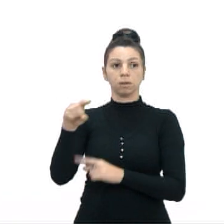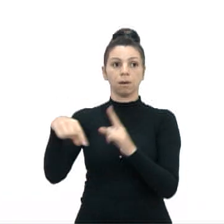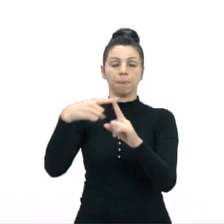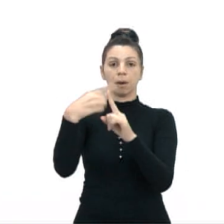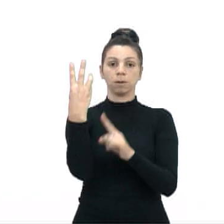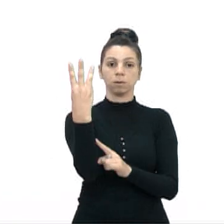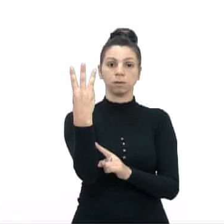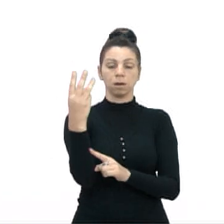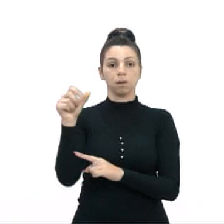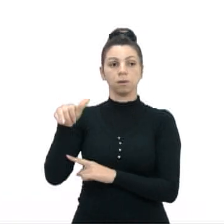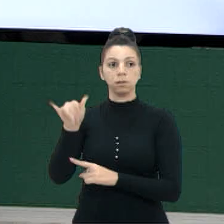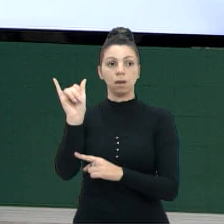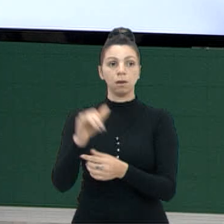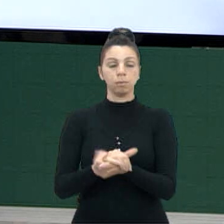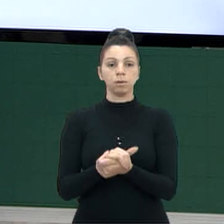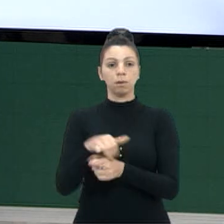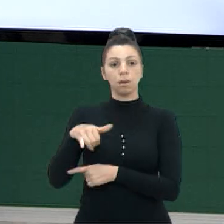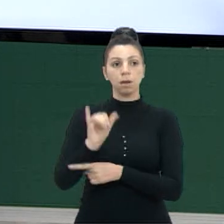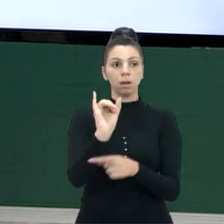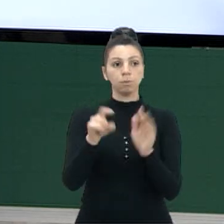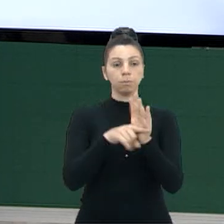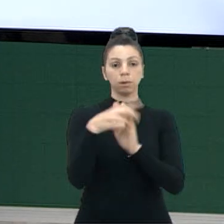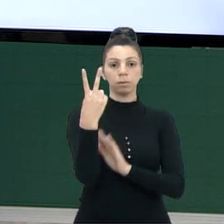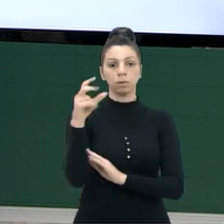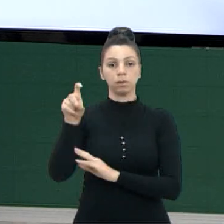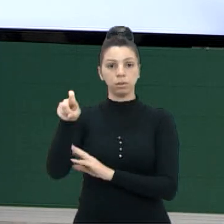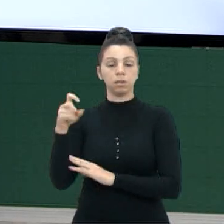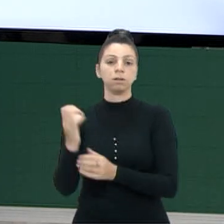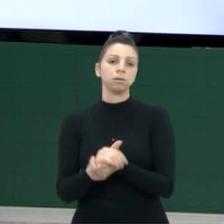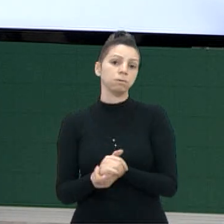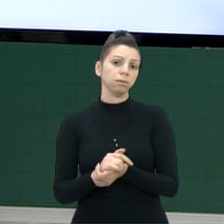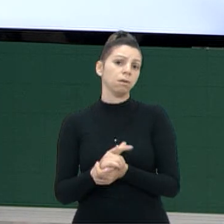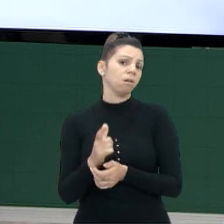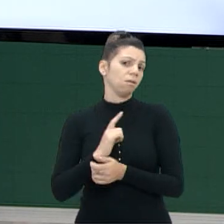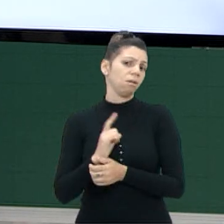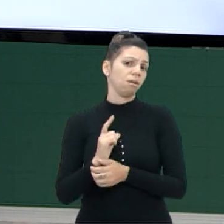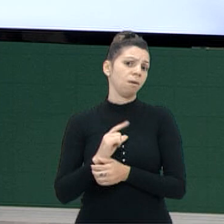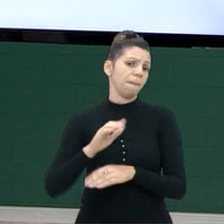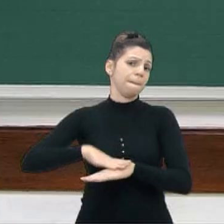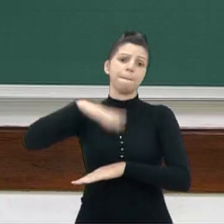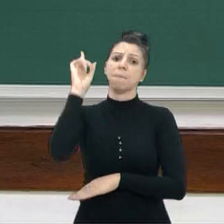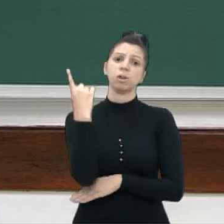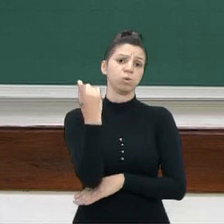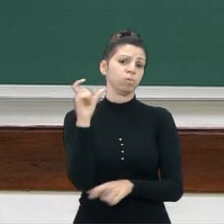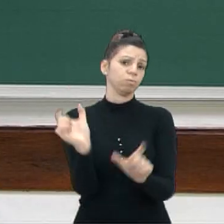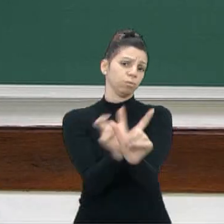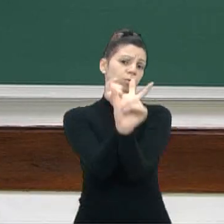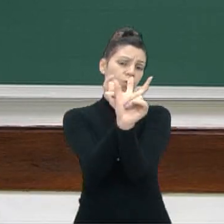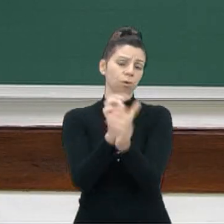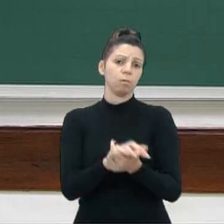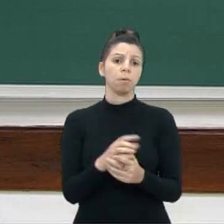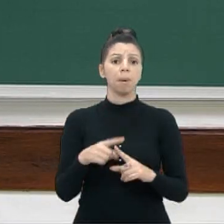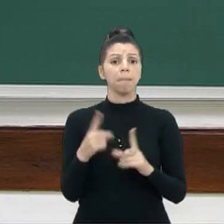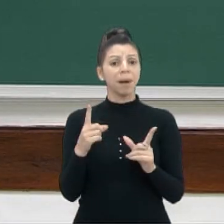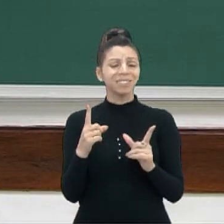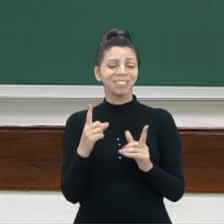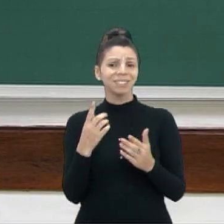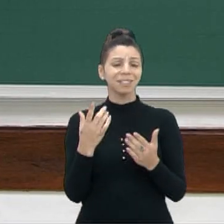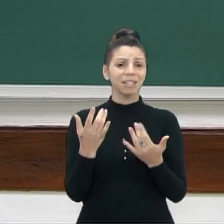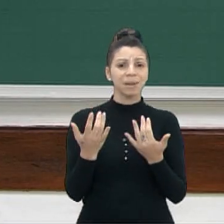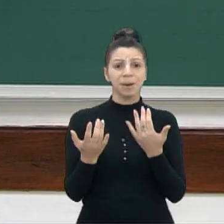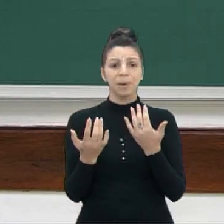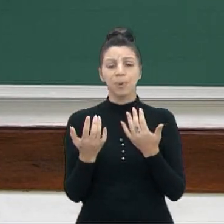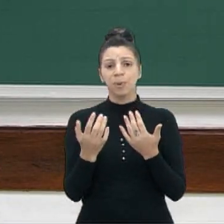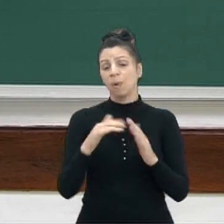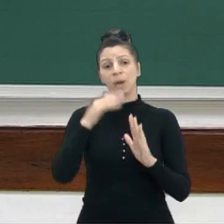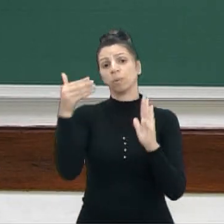Qual que é a diferença aqui que a gente percebe? Eu tenho mais de um monômio, eu tenho mais de um monômio, mas eles não são todos semelhantes. Então, eu tenho